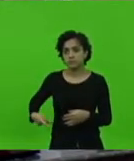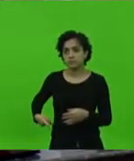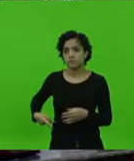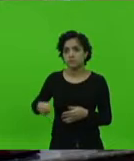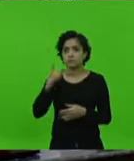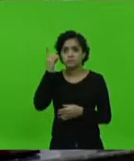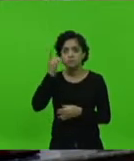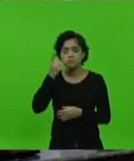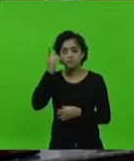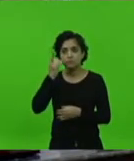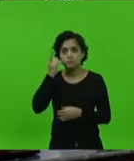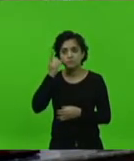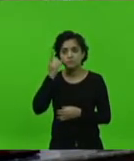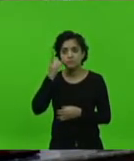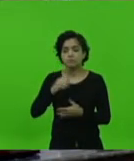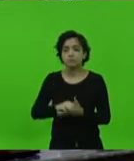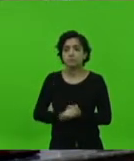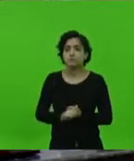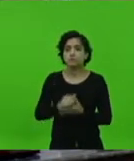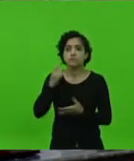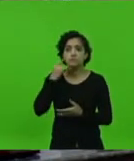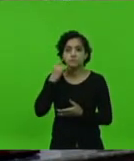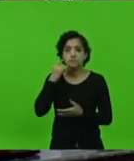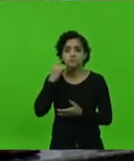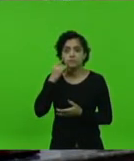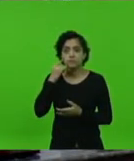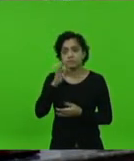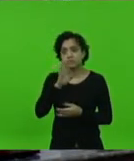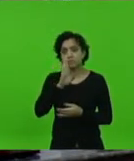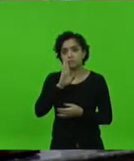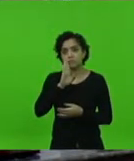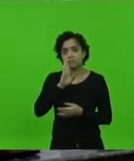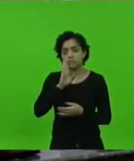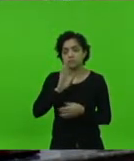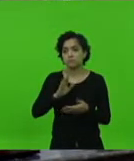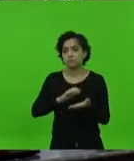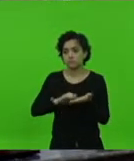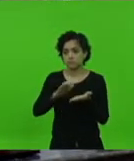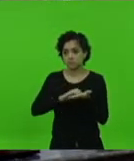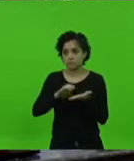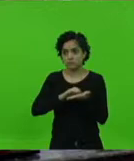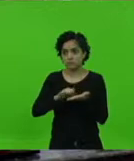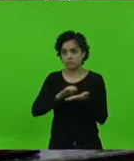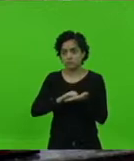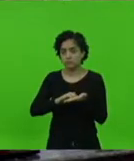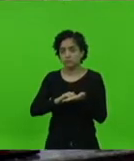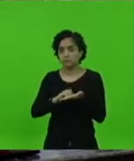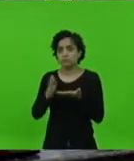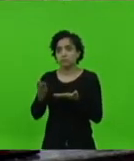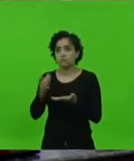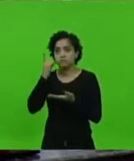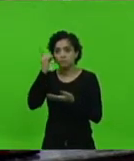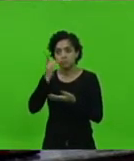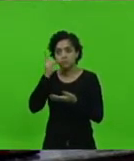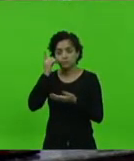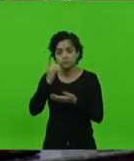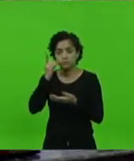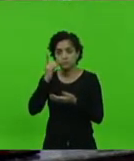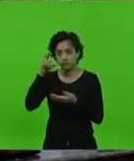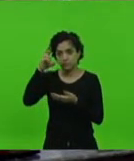deputados Mauro de Nadal Nilso Berlanda secretarias deputados Ricardo